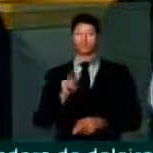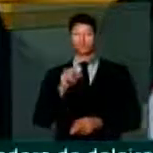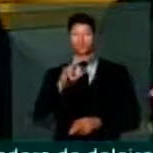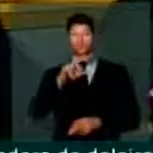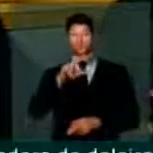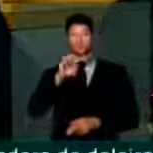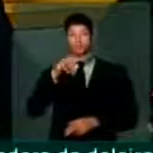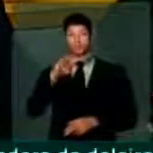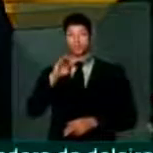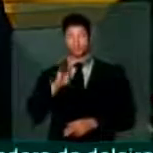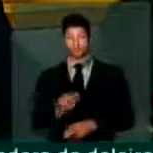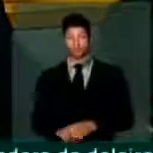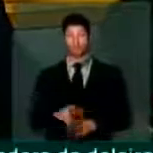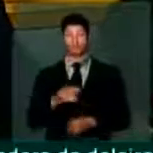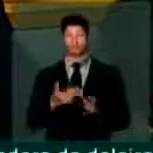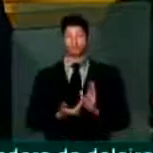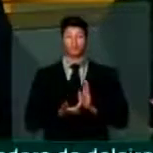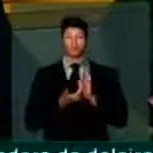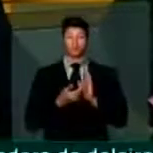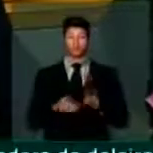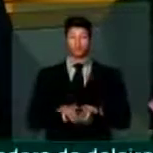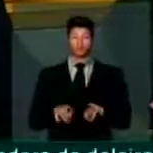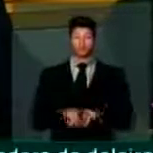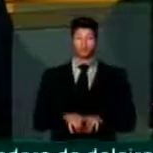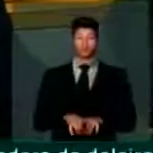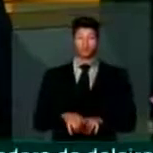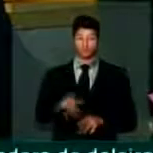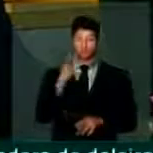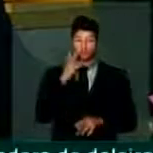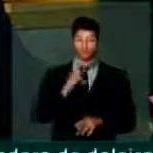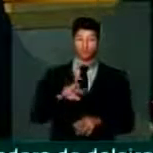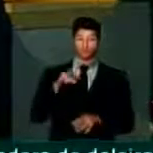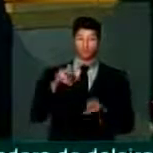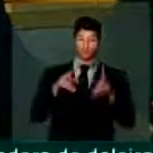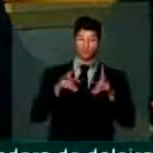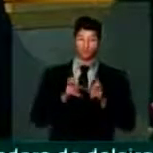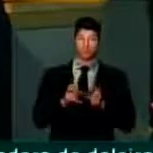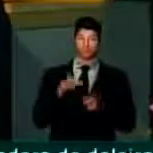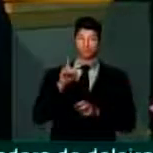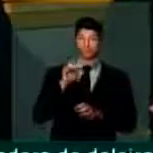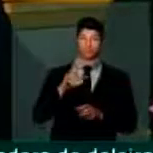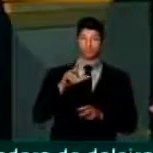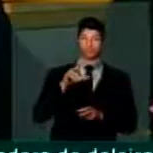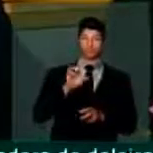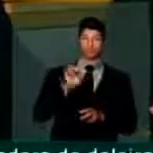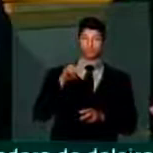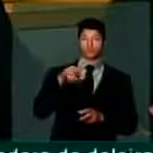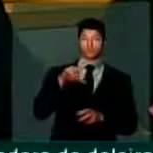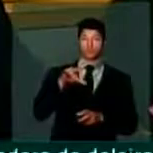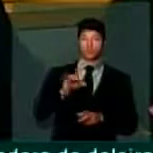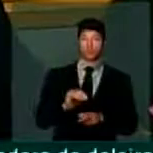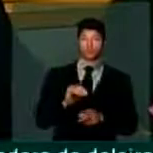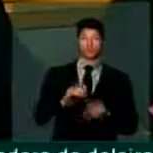da Segurança Pública lá da Câmara dos Deputados, também para ouvir o doutor Leôncio na semana que vem